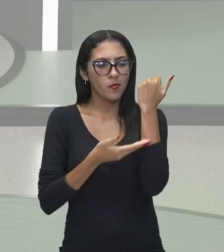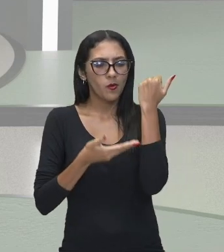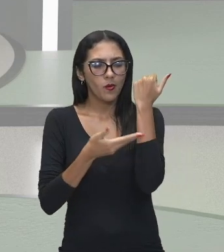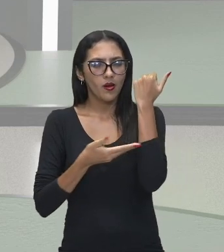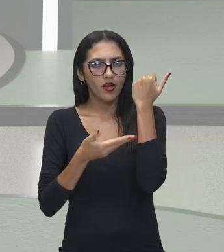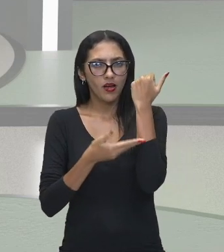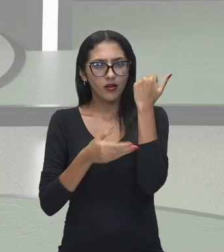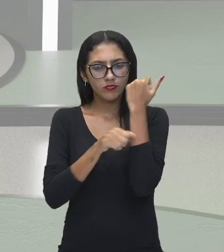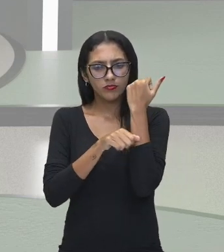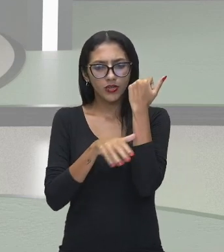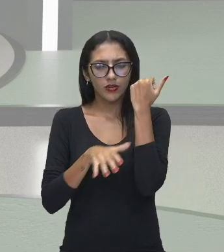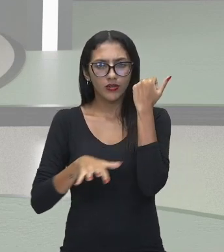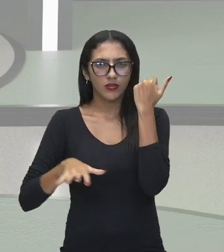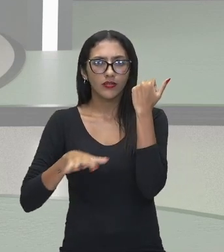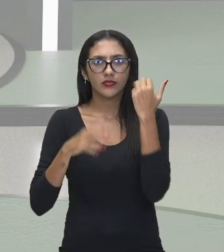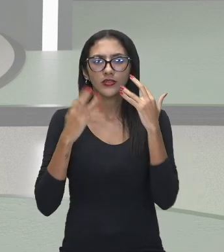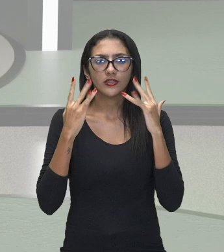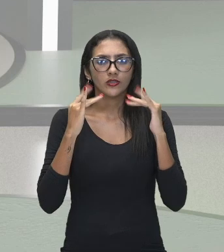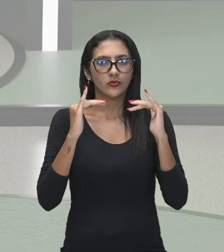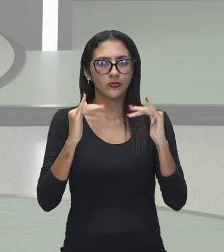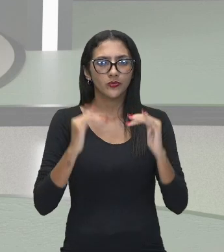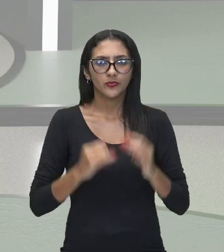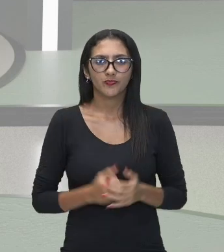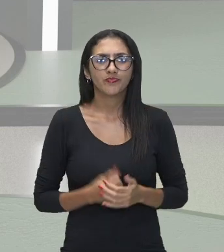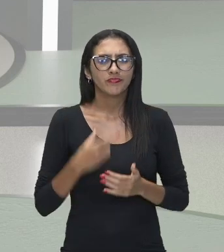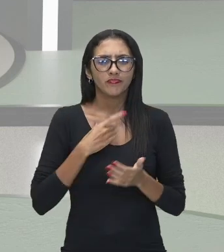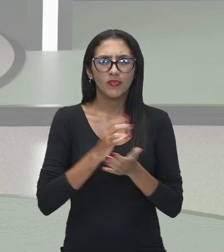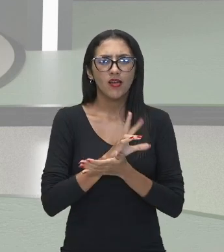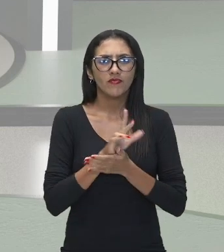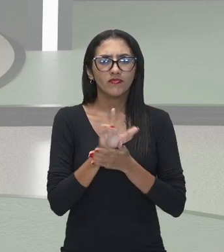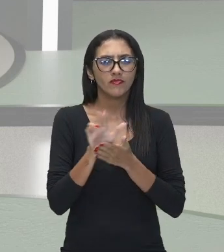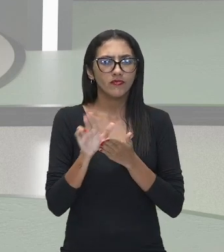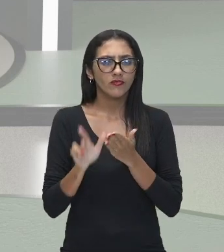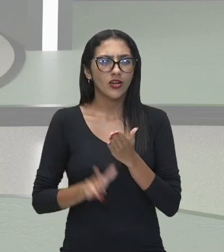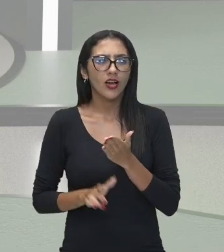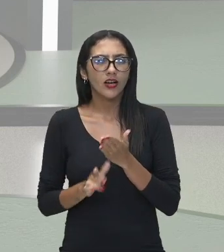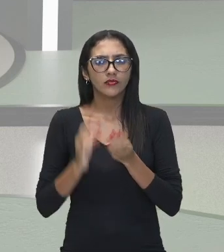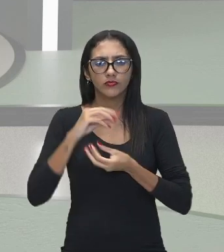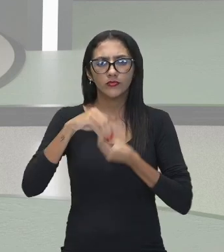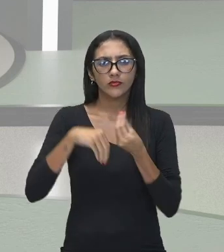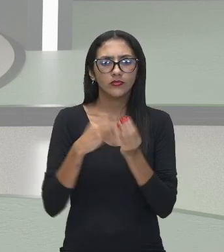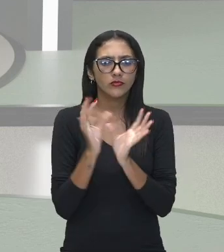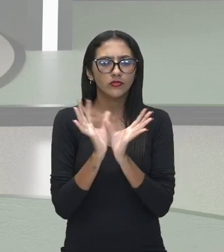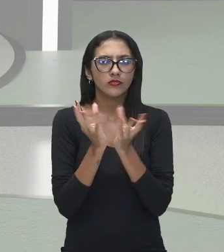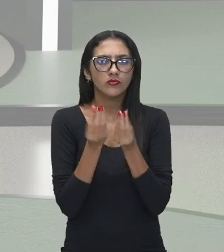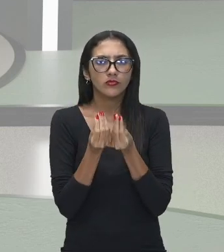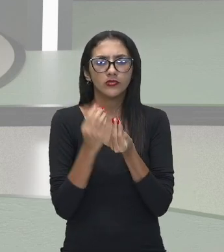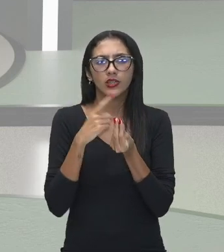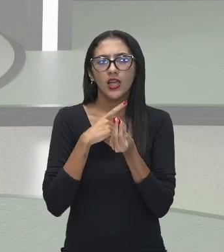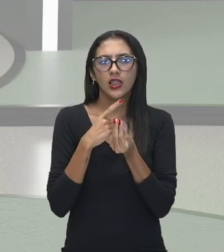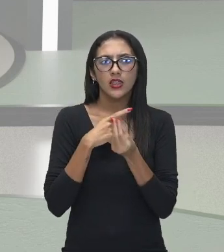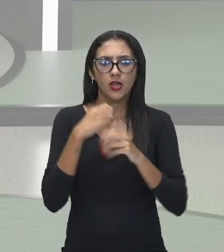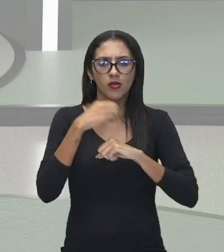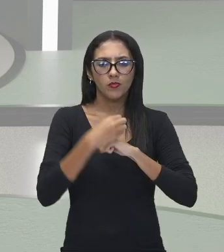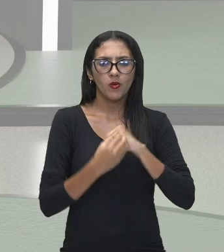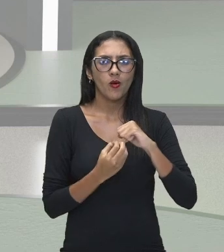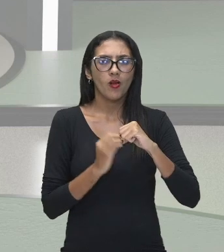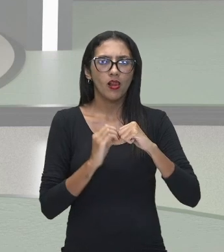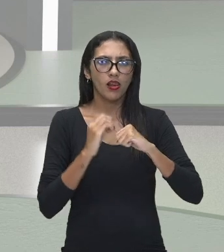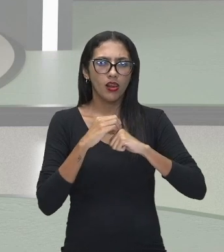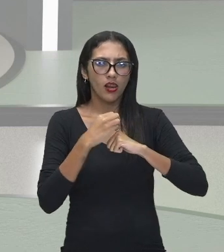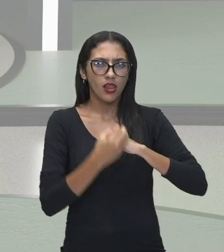natural, porque a partir de diversas combinações do isopreno, tem-se uma molécula de isopreno e a partir